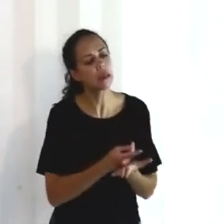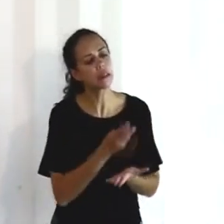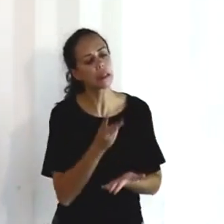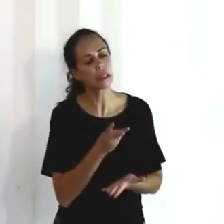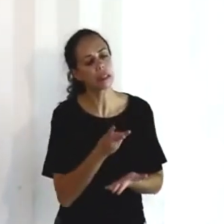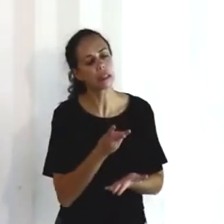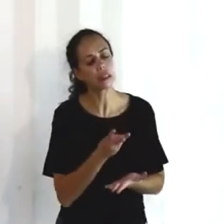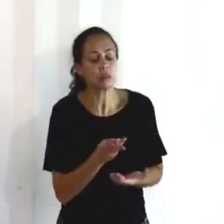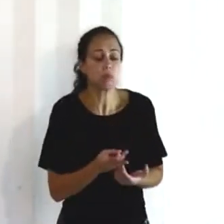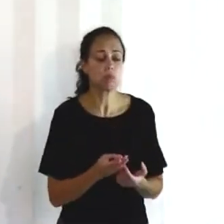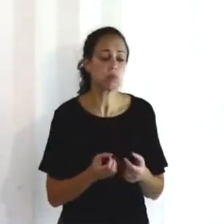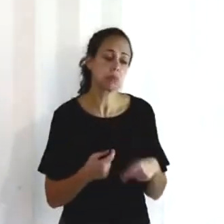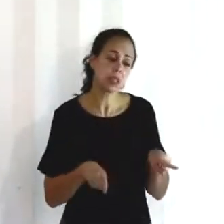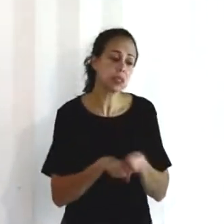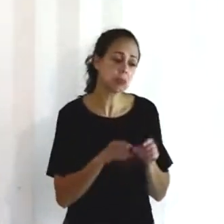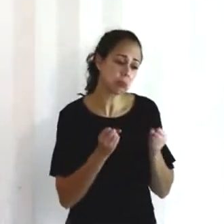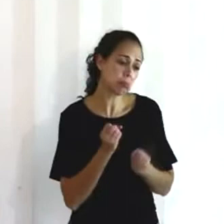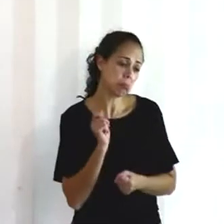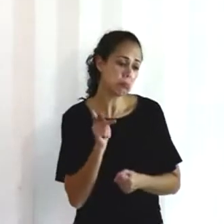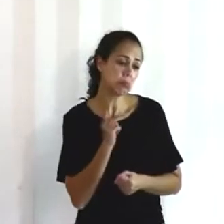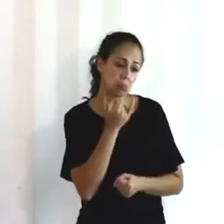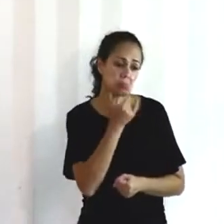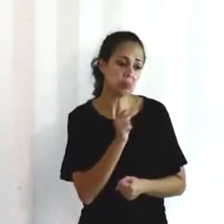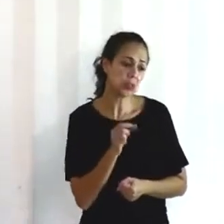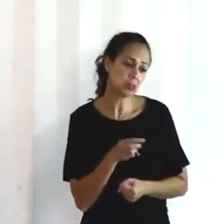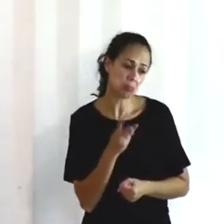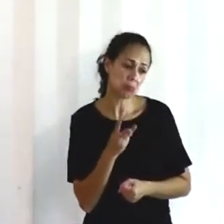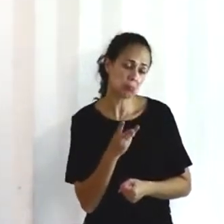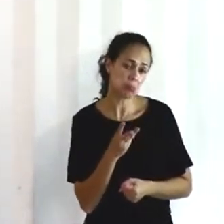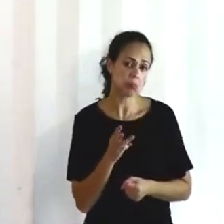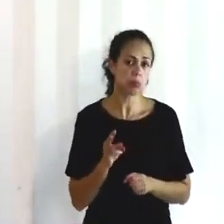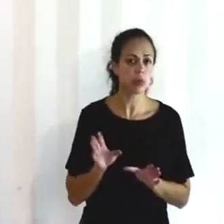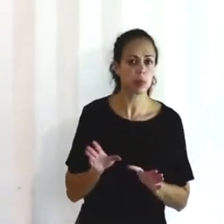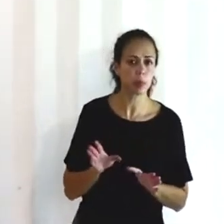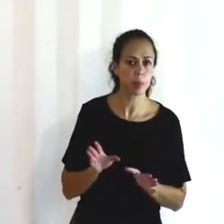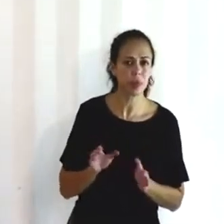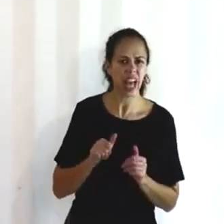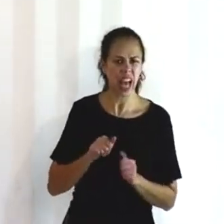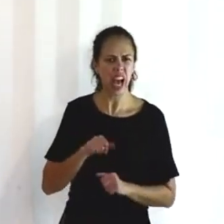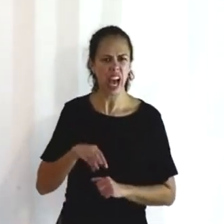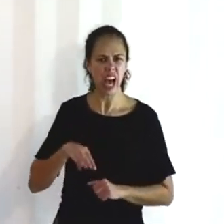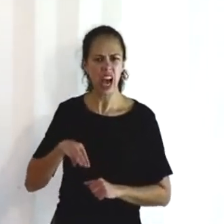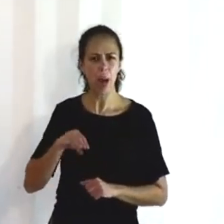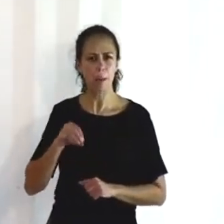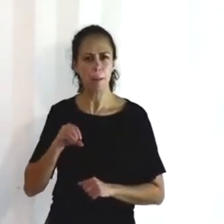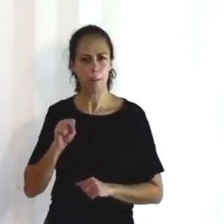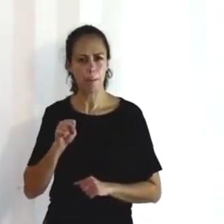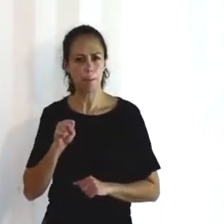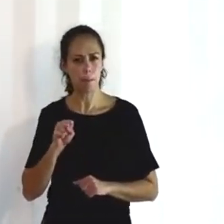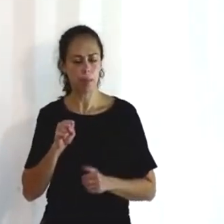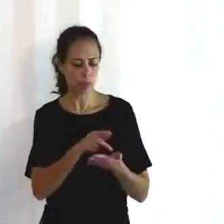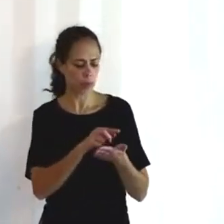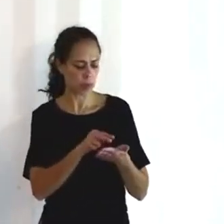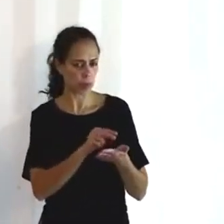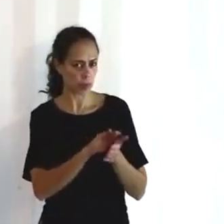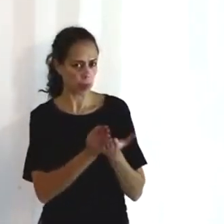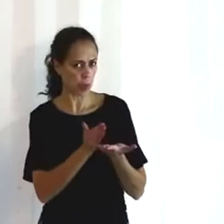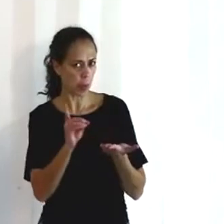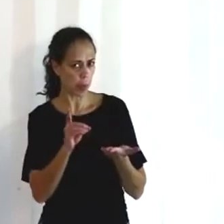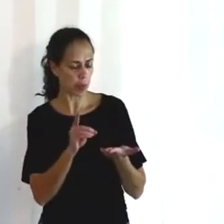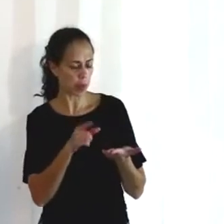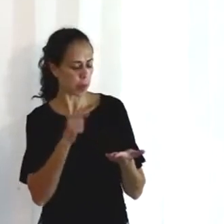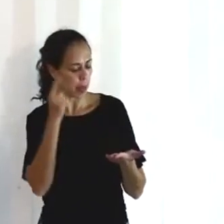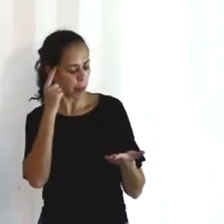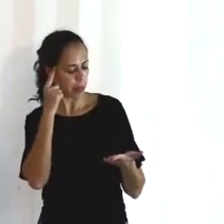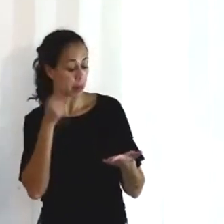8 versículos que dão uma ideia de que Deus aceitava que as nações errassem 3 vezes, na quarta Deus chegaria com